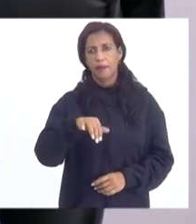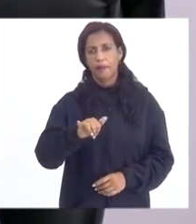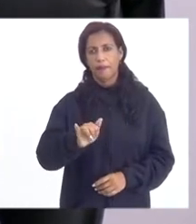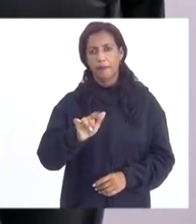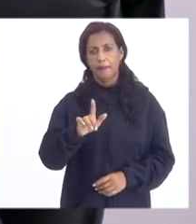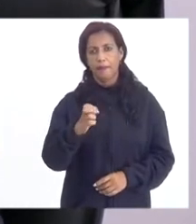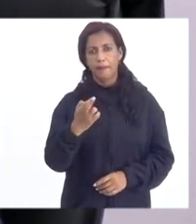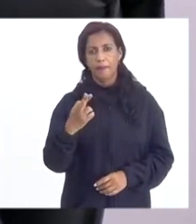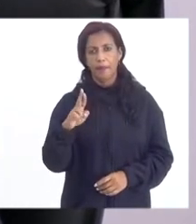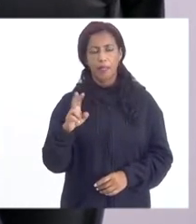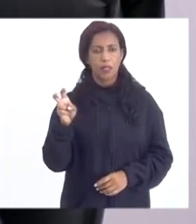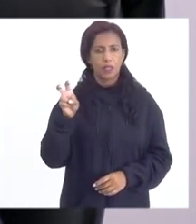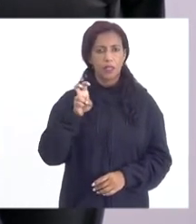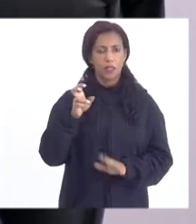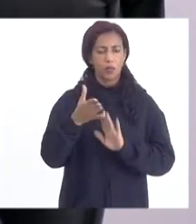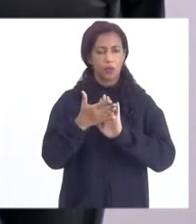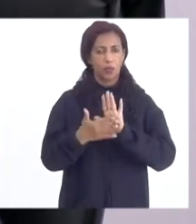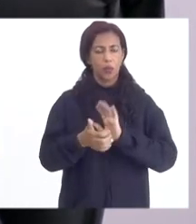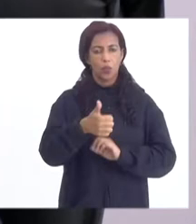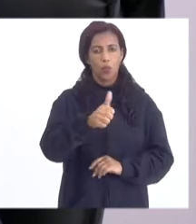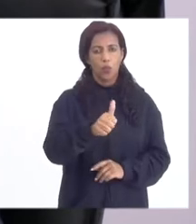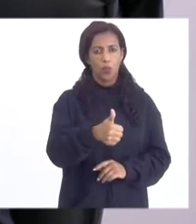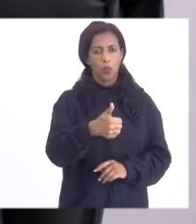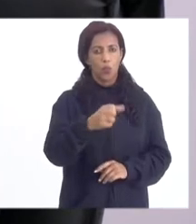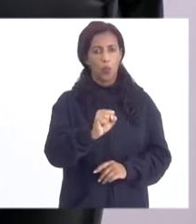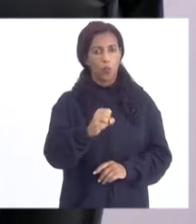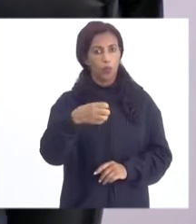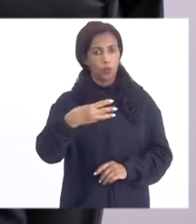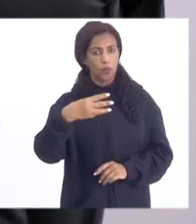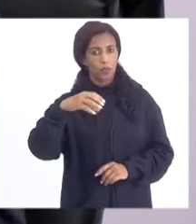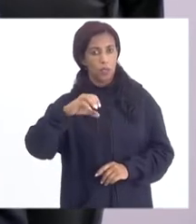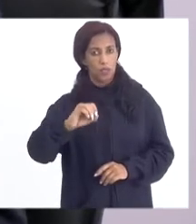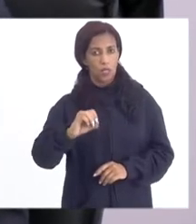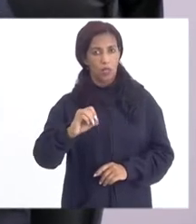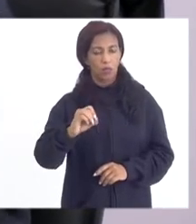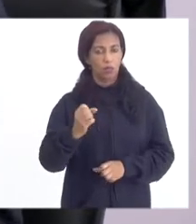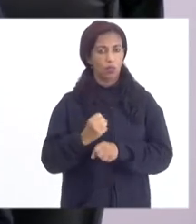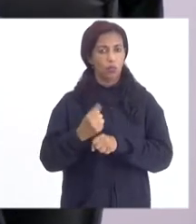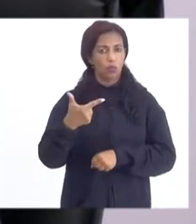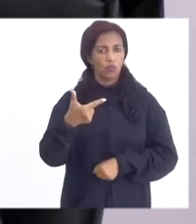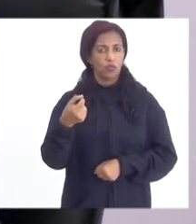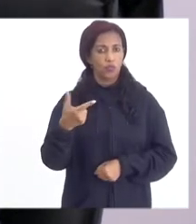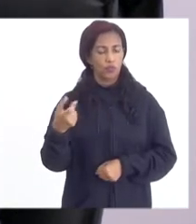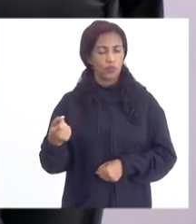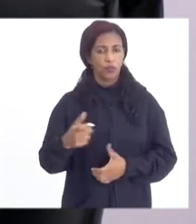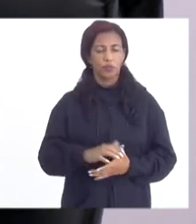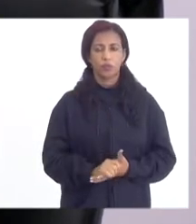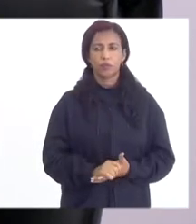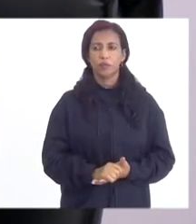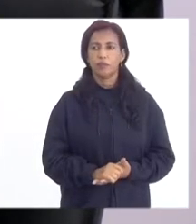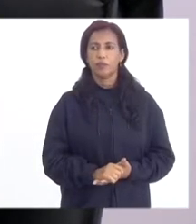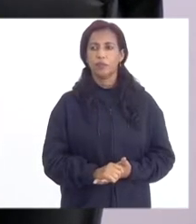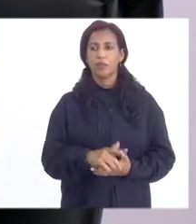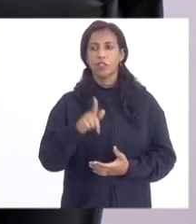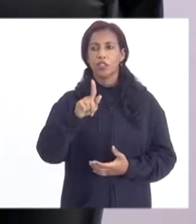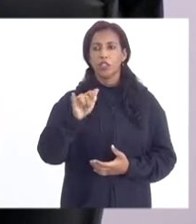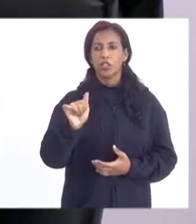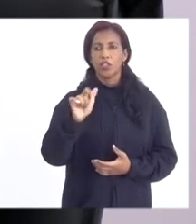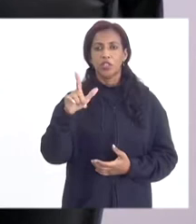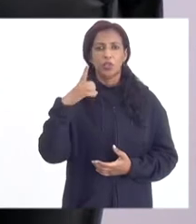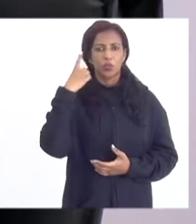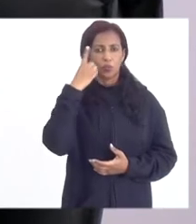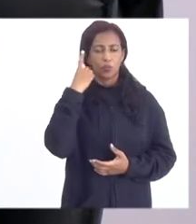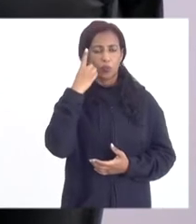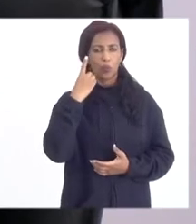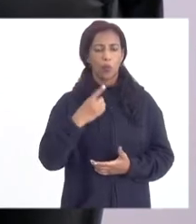da pauta. Projeto de lei 1830/2020, autoria do deputado Gil Viana. O parecer pela anexação